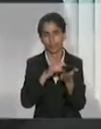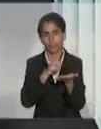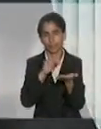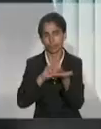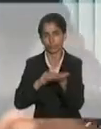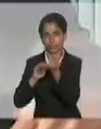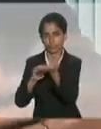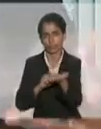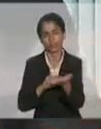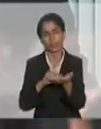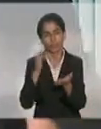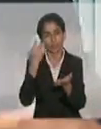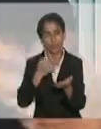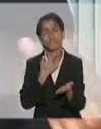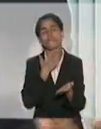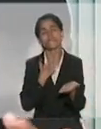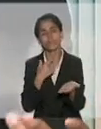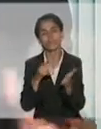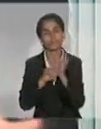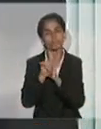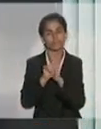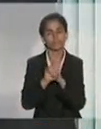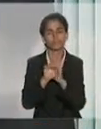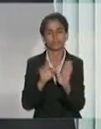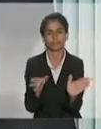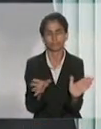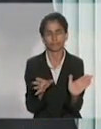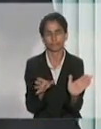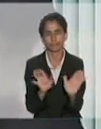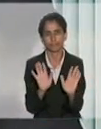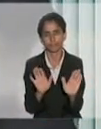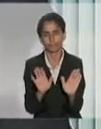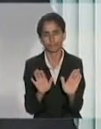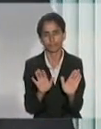protocolo de intenções, existe alguma verificação, mas